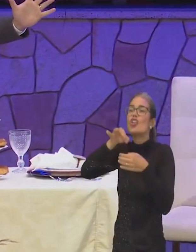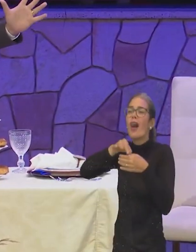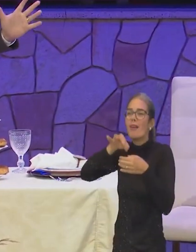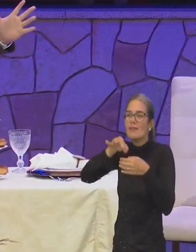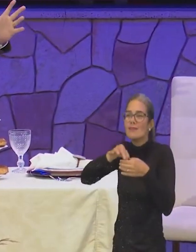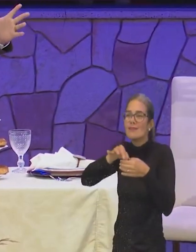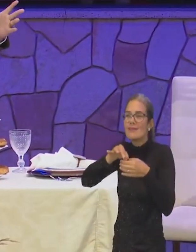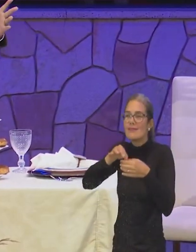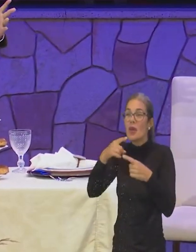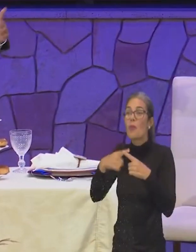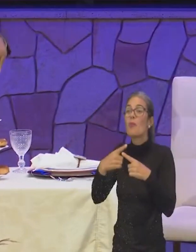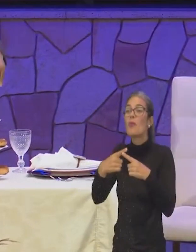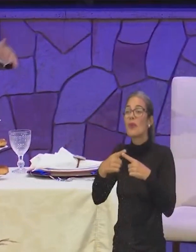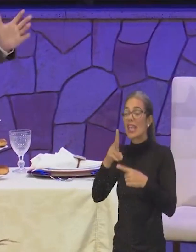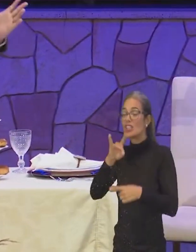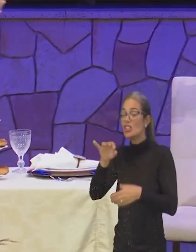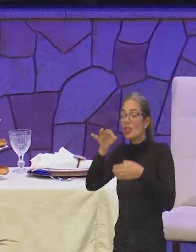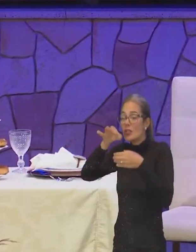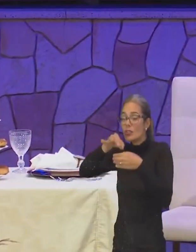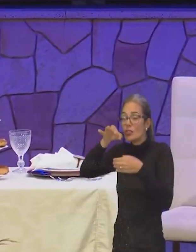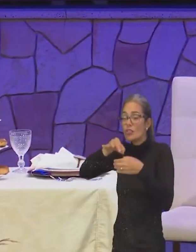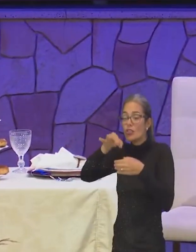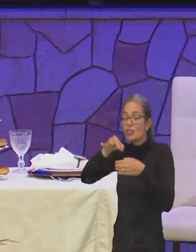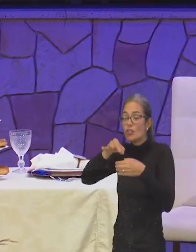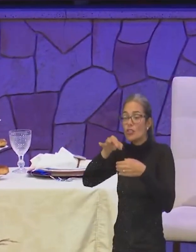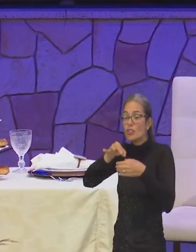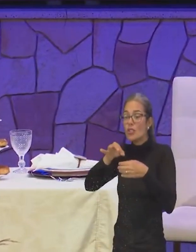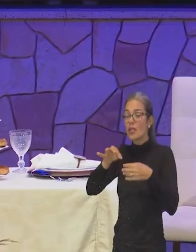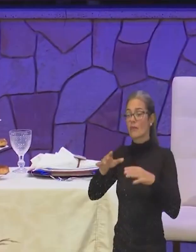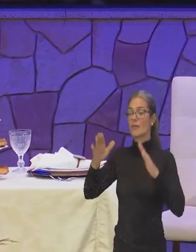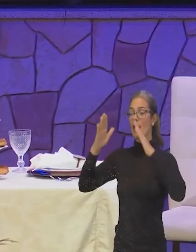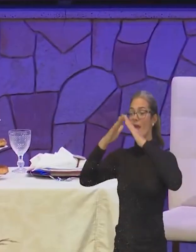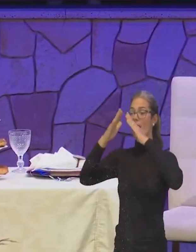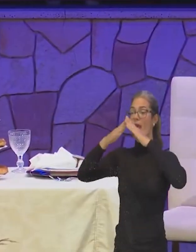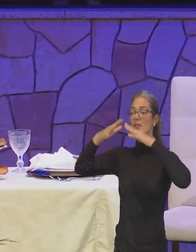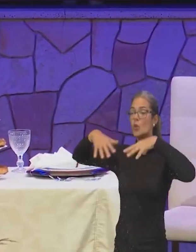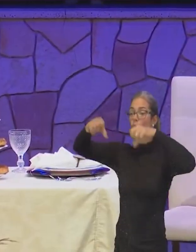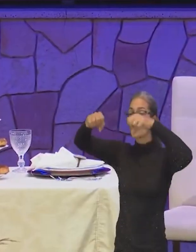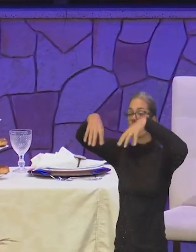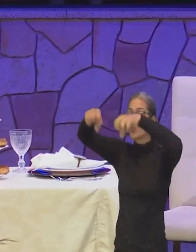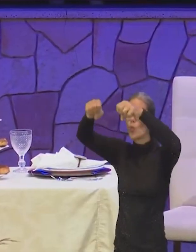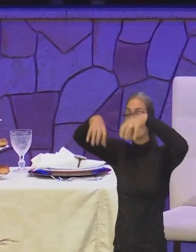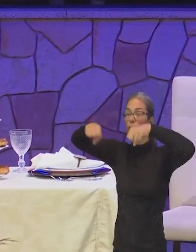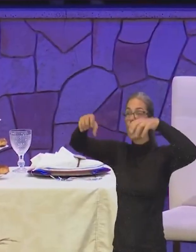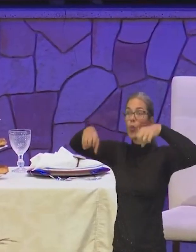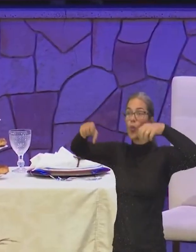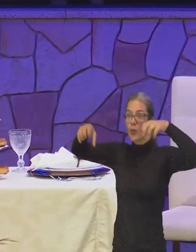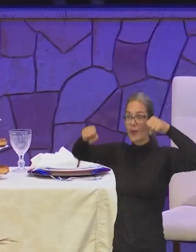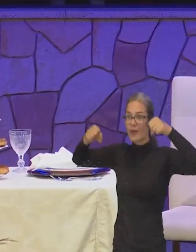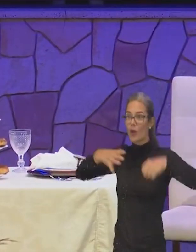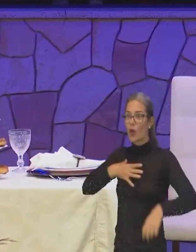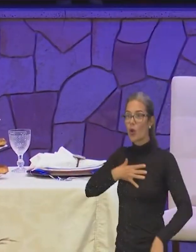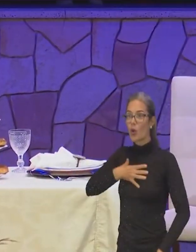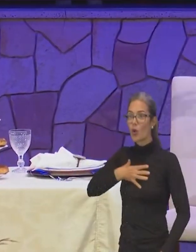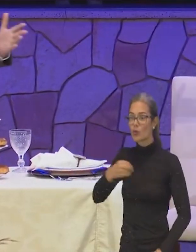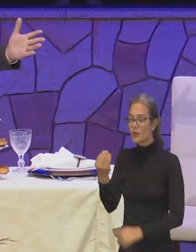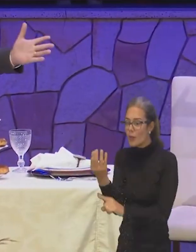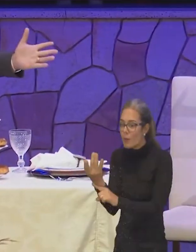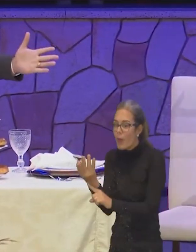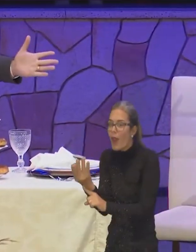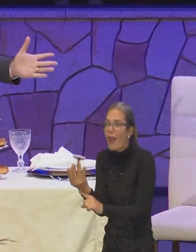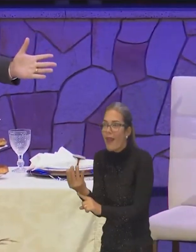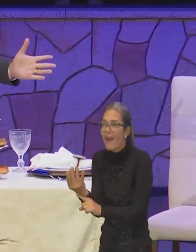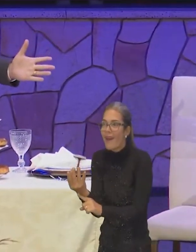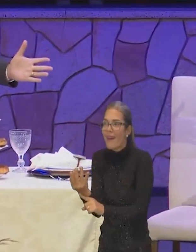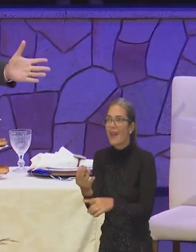felizes, porque no dia do chá, apagamos todas as luzes da casa, os meninos acendem as lanternas, nós fazemos chá para